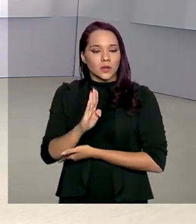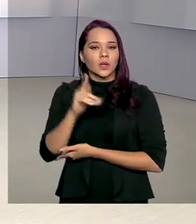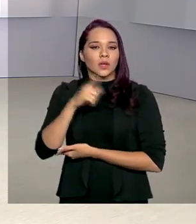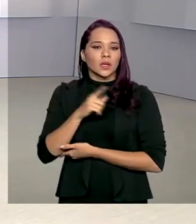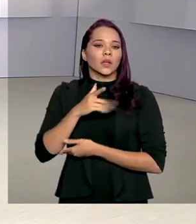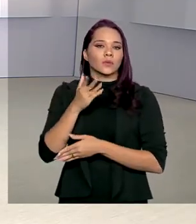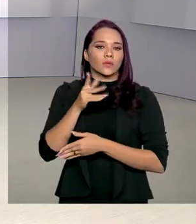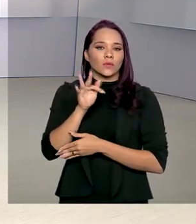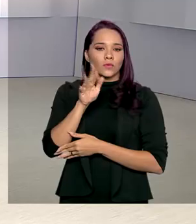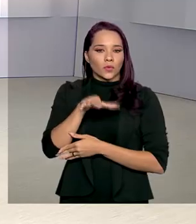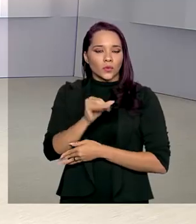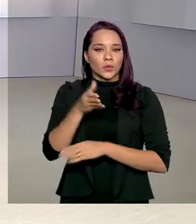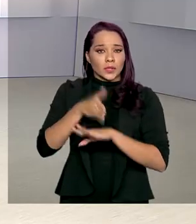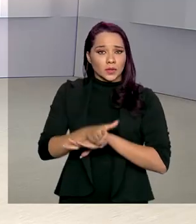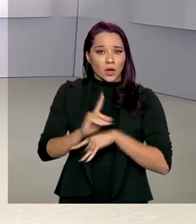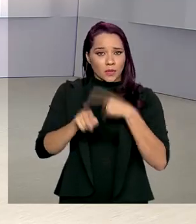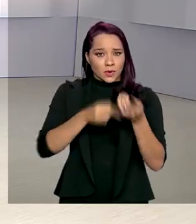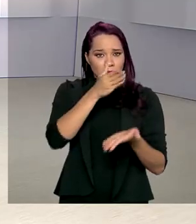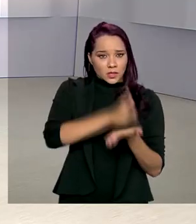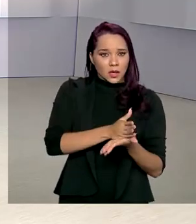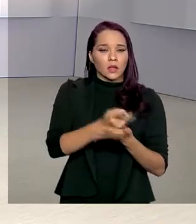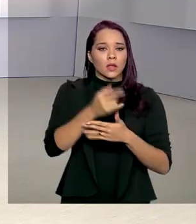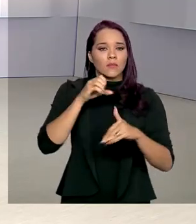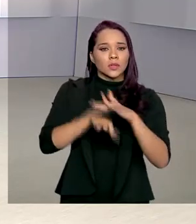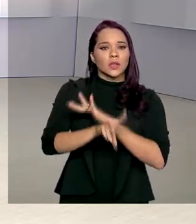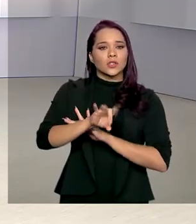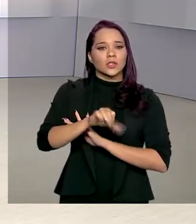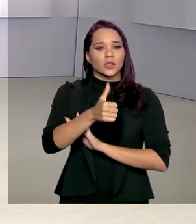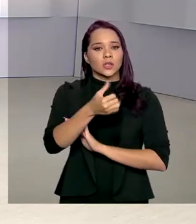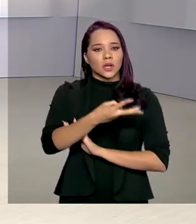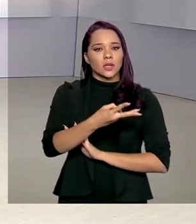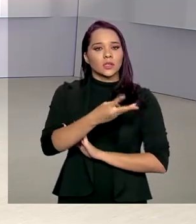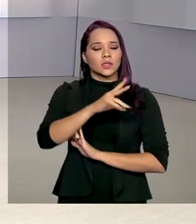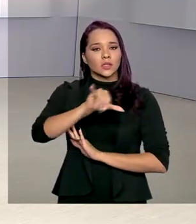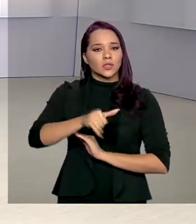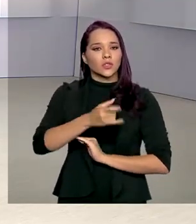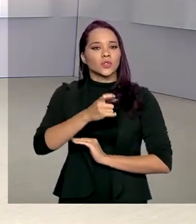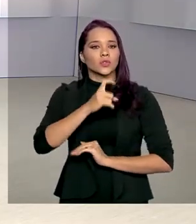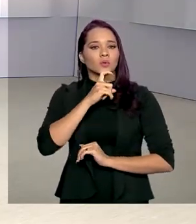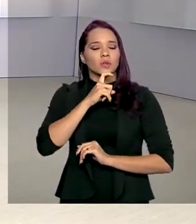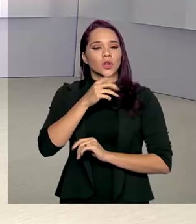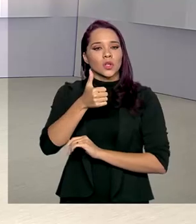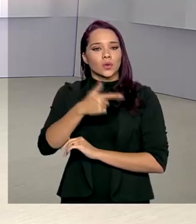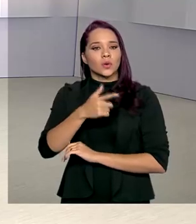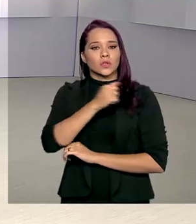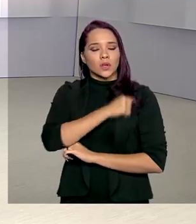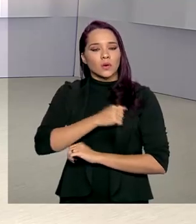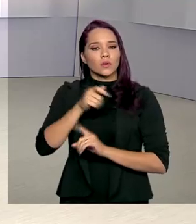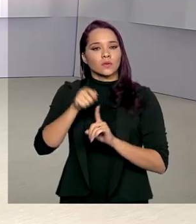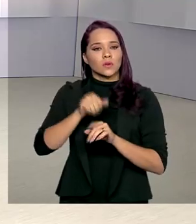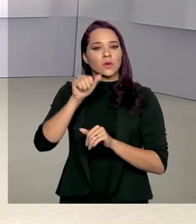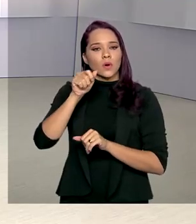de Participação. As próximas parcelas vão ser depositadas nos dias 13 de julho, 12 de agosto e 11 de setembro.